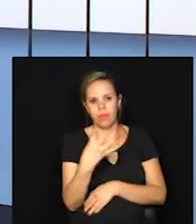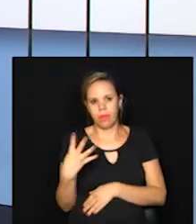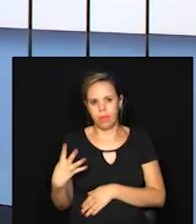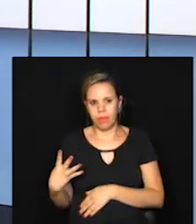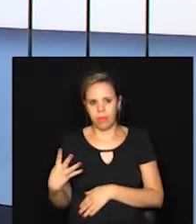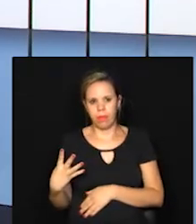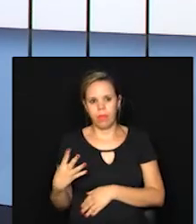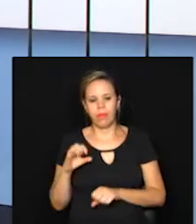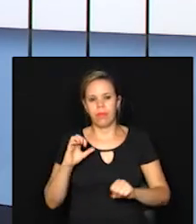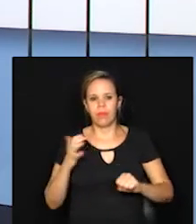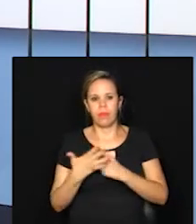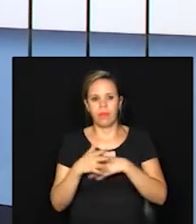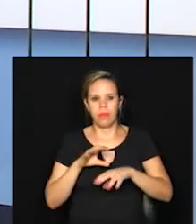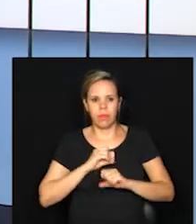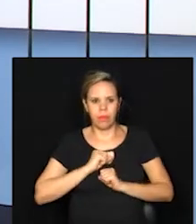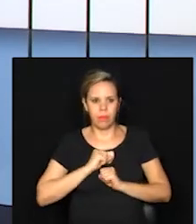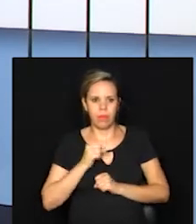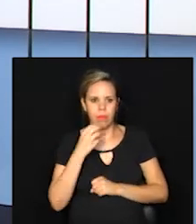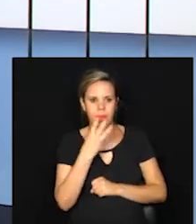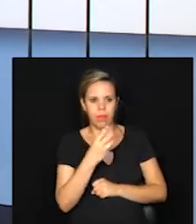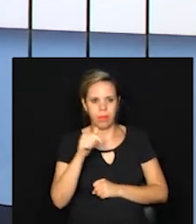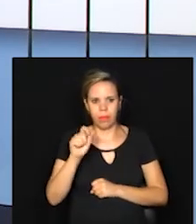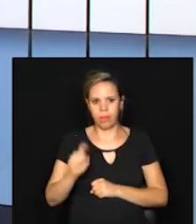1.038.344 casos, sendo